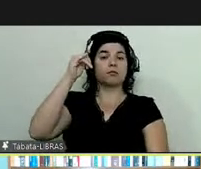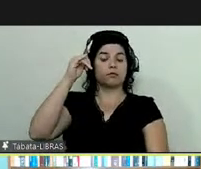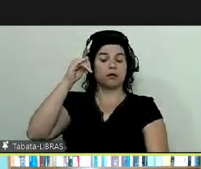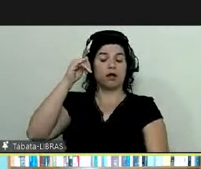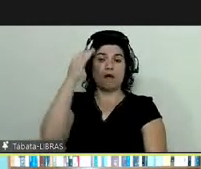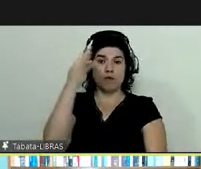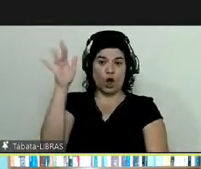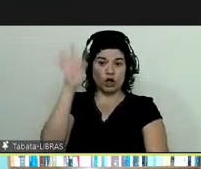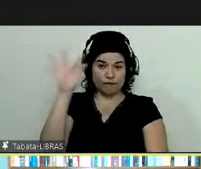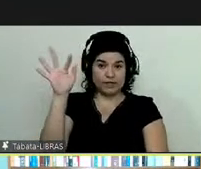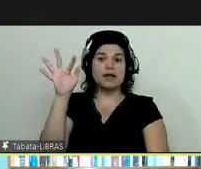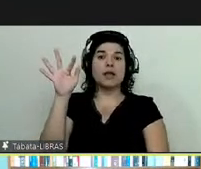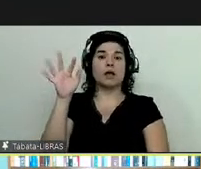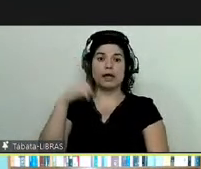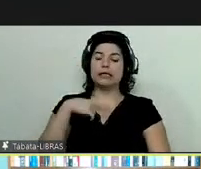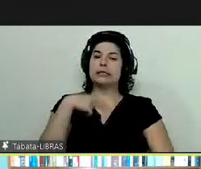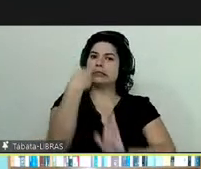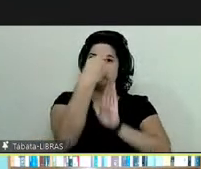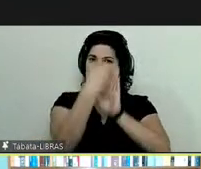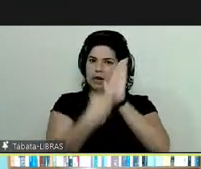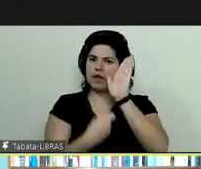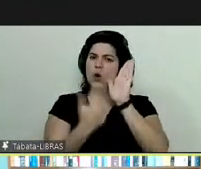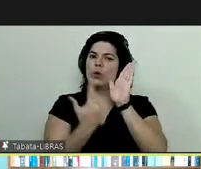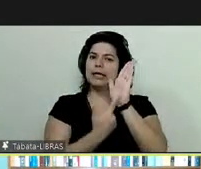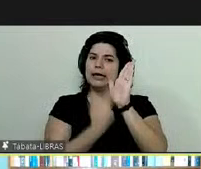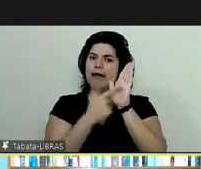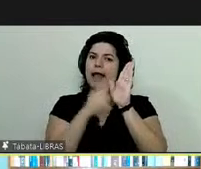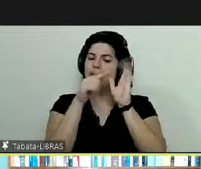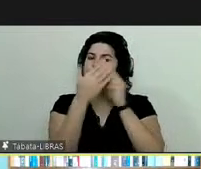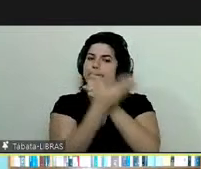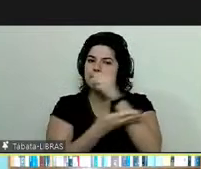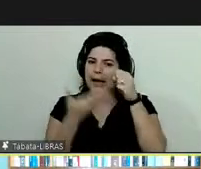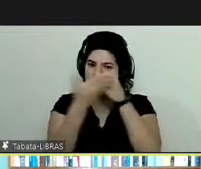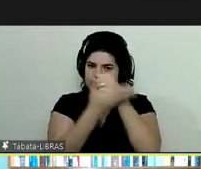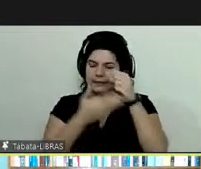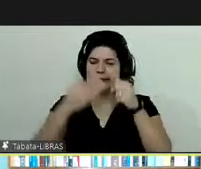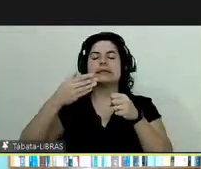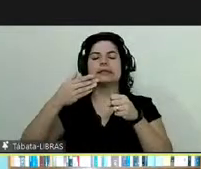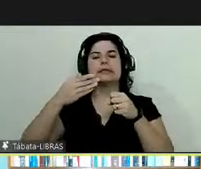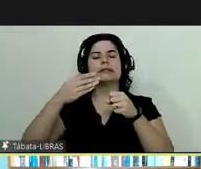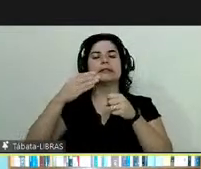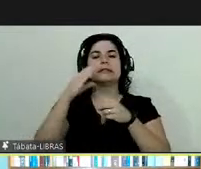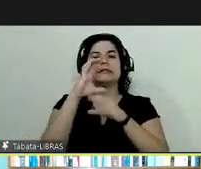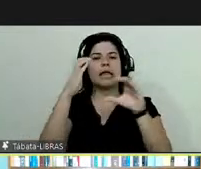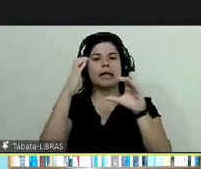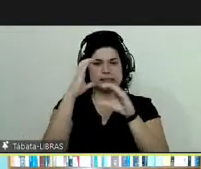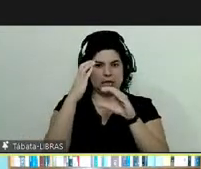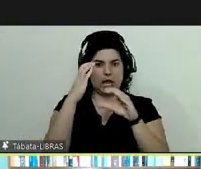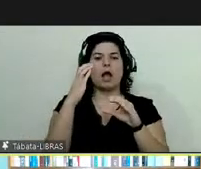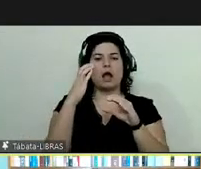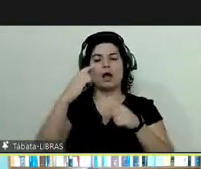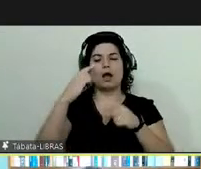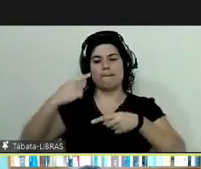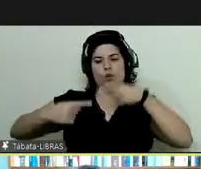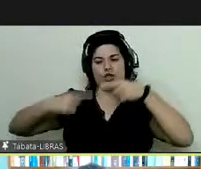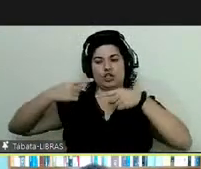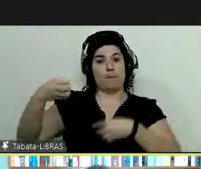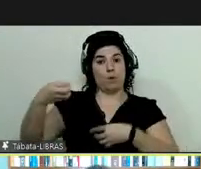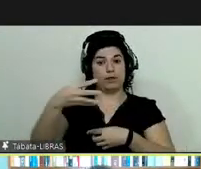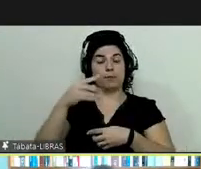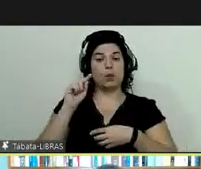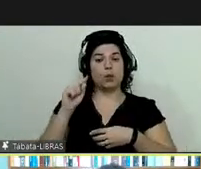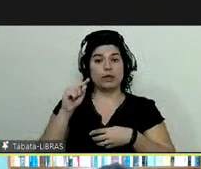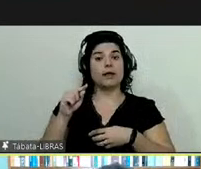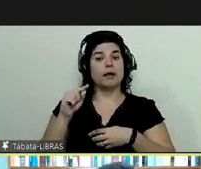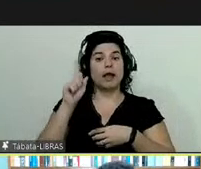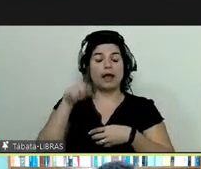escreveu um dos livros que é vamos assim a base da Ciência Política moderna né o grande que inaugurou a reflexão da Ciência Política moderna que é